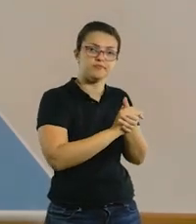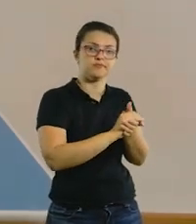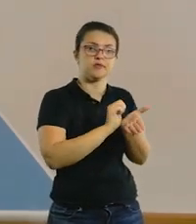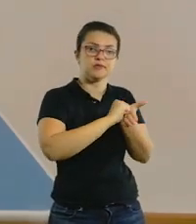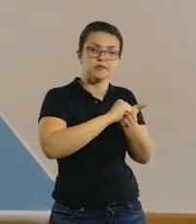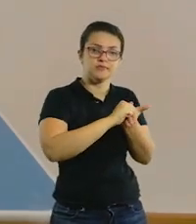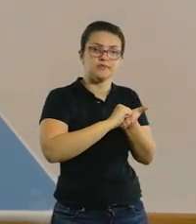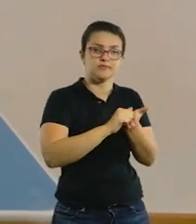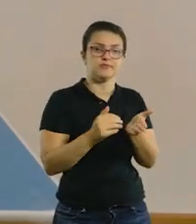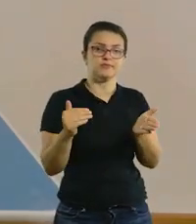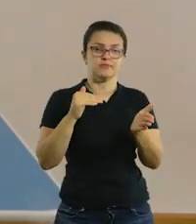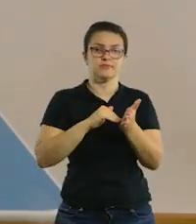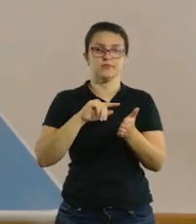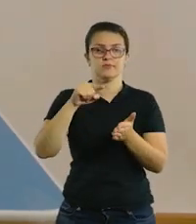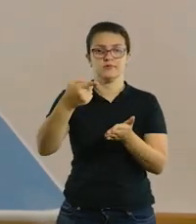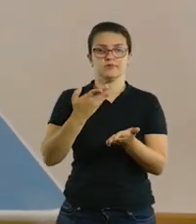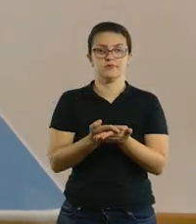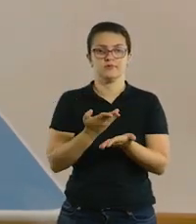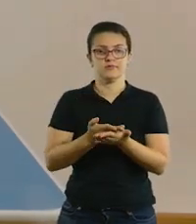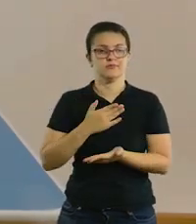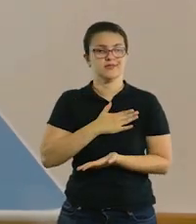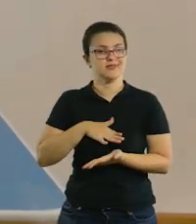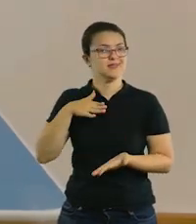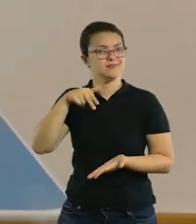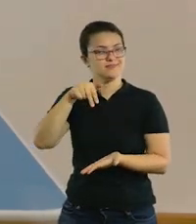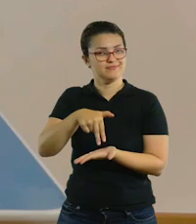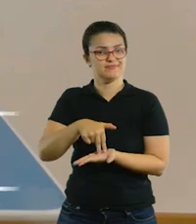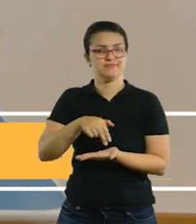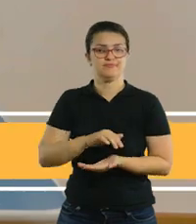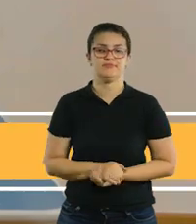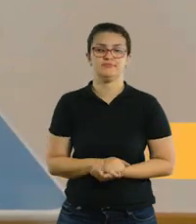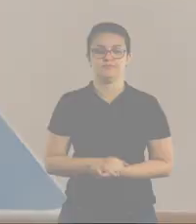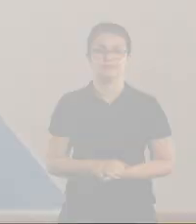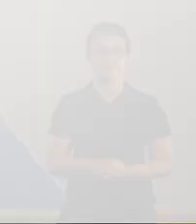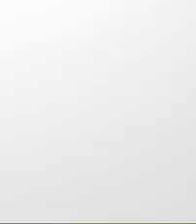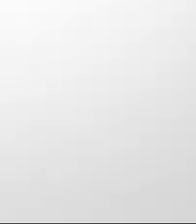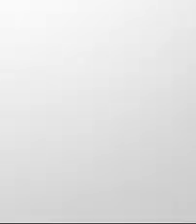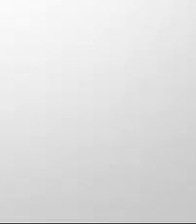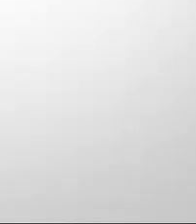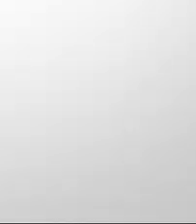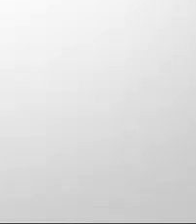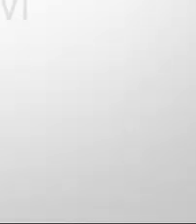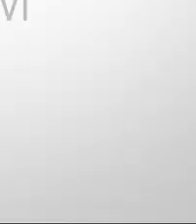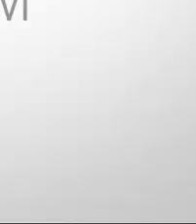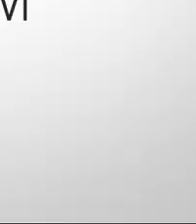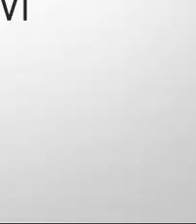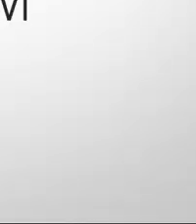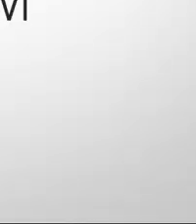mãos. E até uma próxima oportunidade. Foi um prazer estar aqui com vocês.